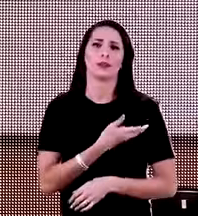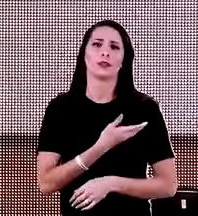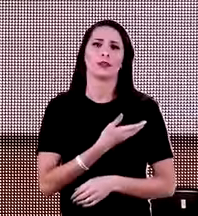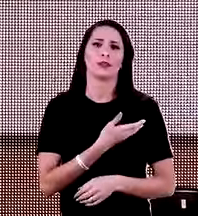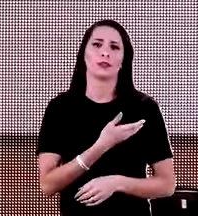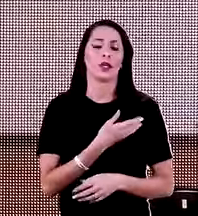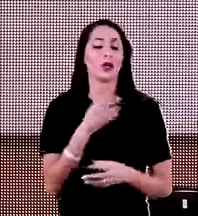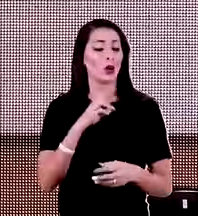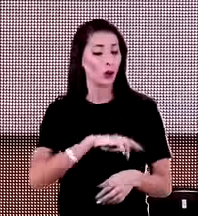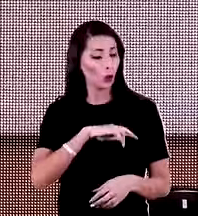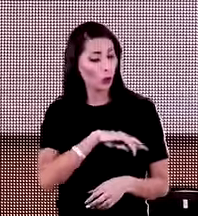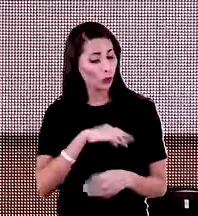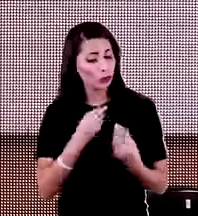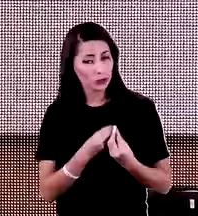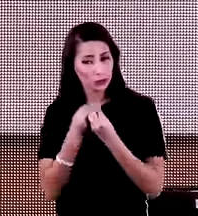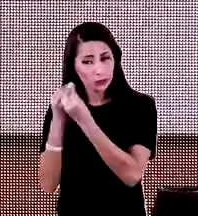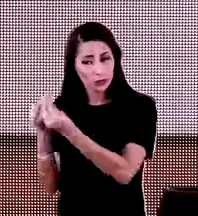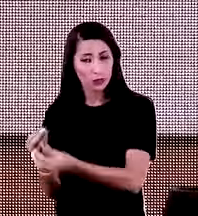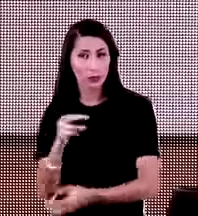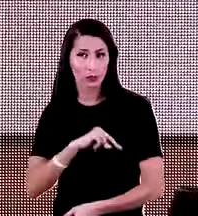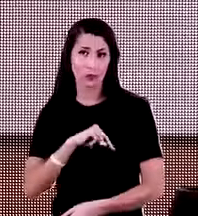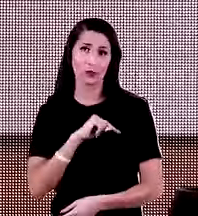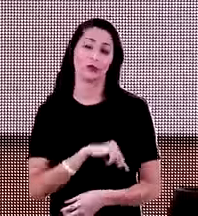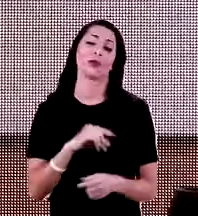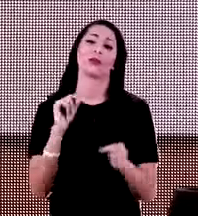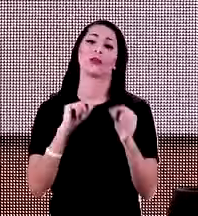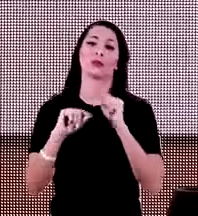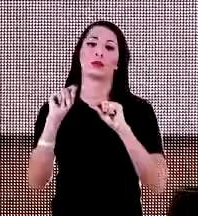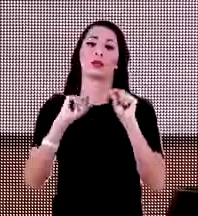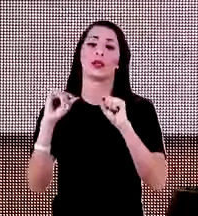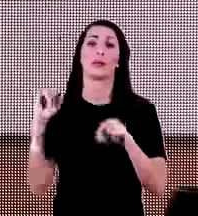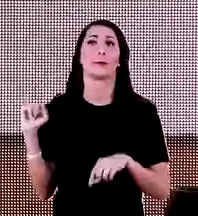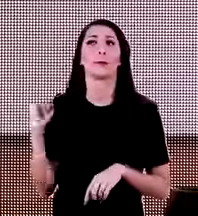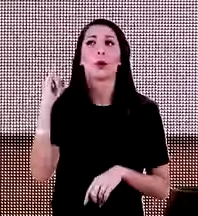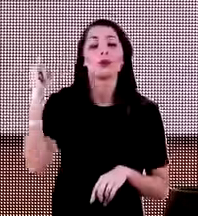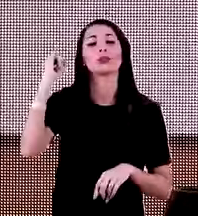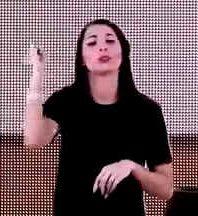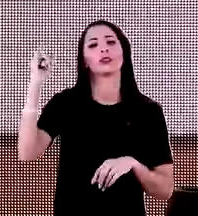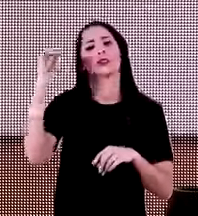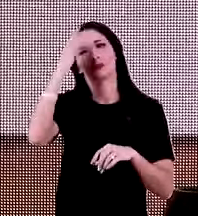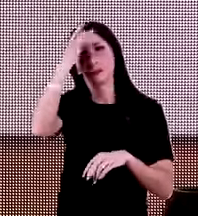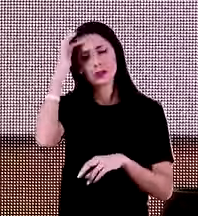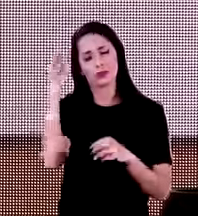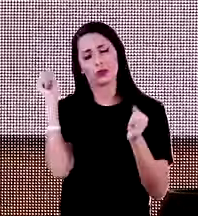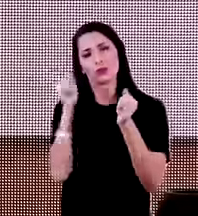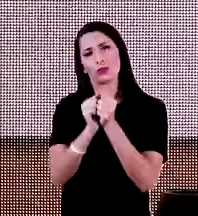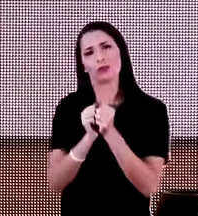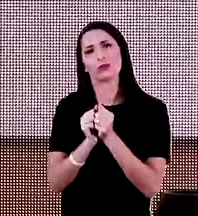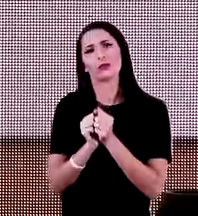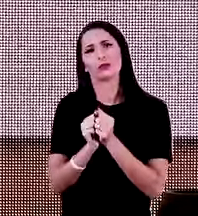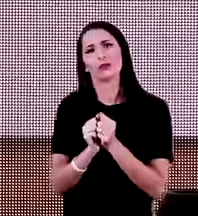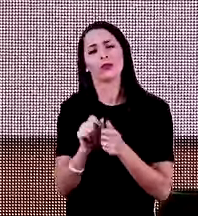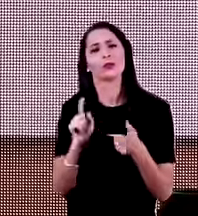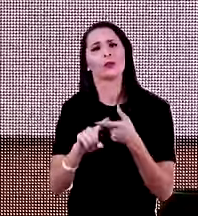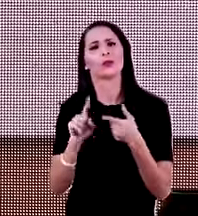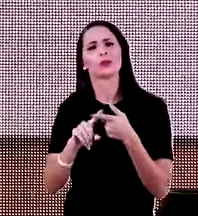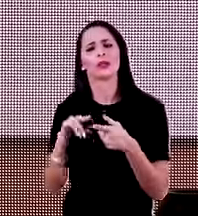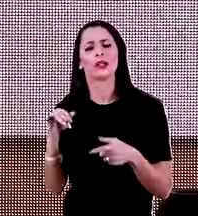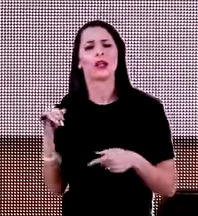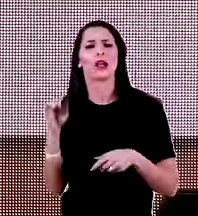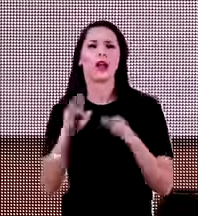para Noemi a importância de ter alguém por perto. Porque às vezes quando a gente está sofrendo, a gente